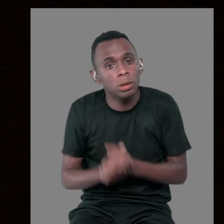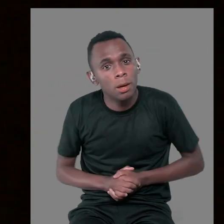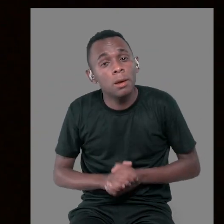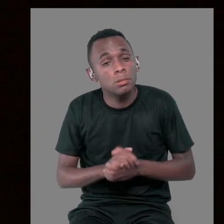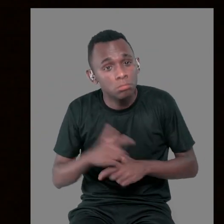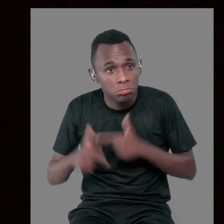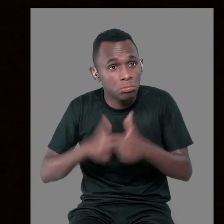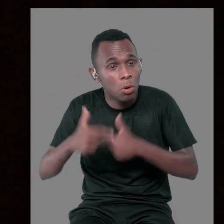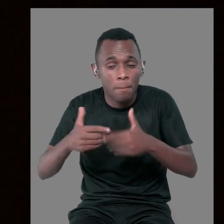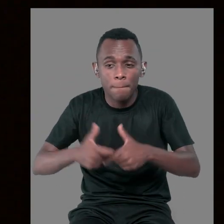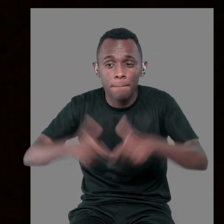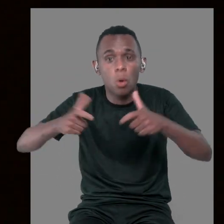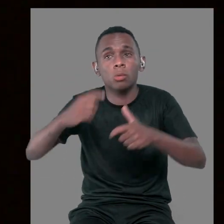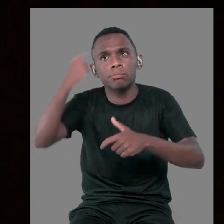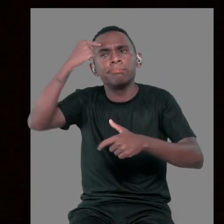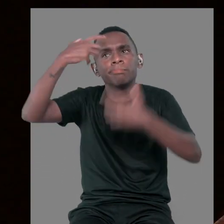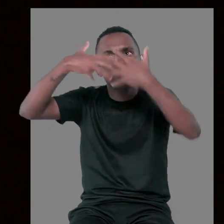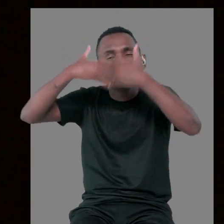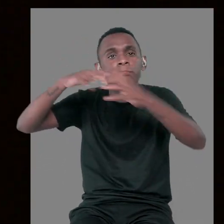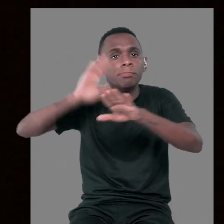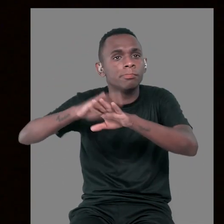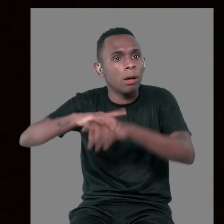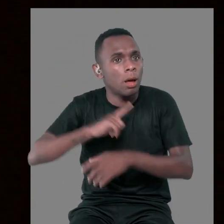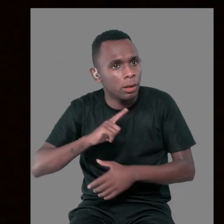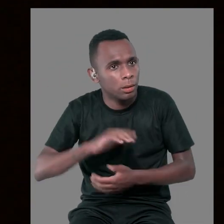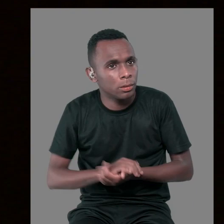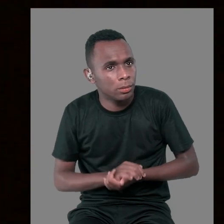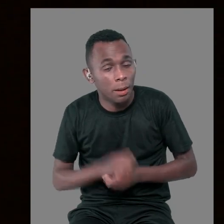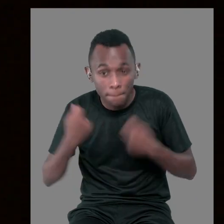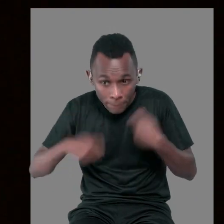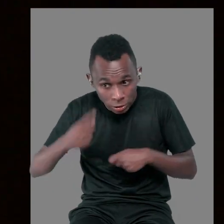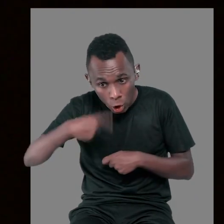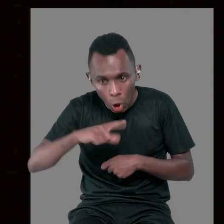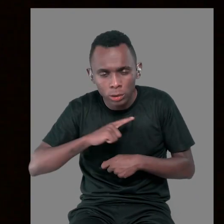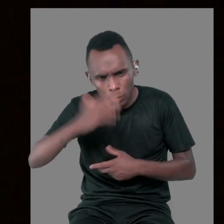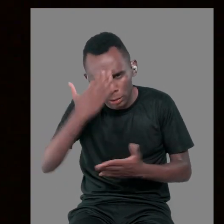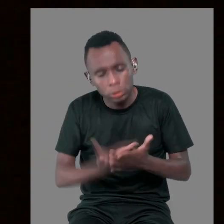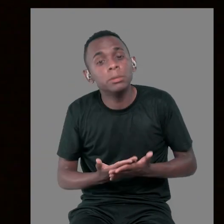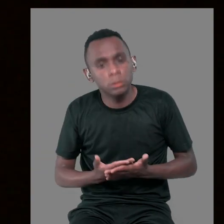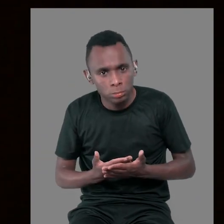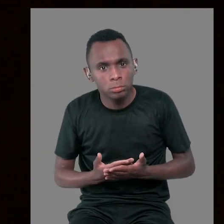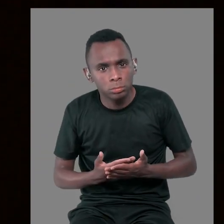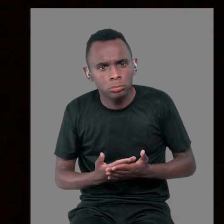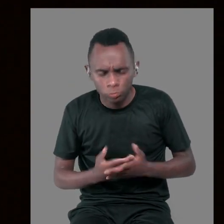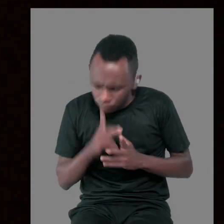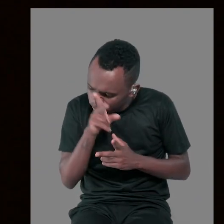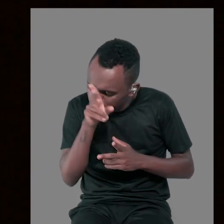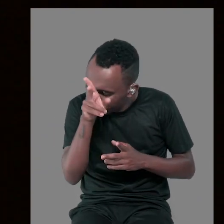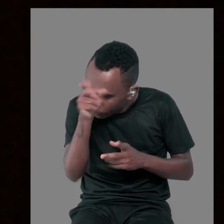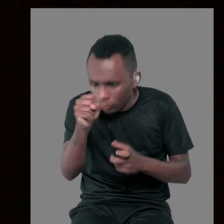razão. É preciso que a gente tenha uma crença muito forte nesse pressuposto para acreditar